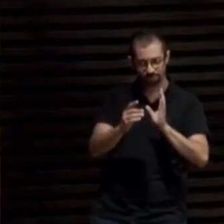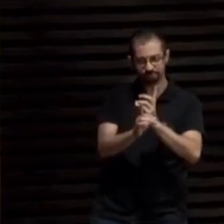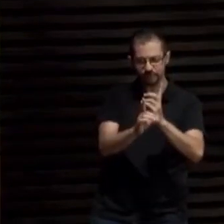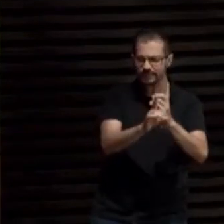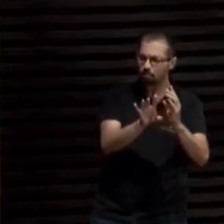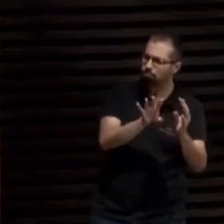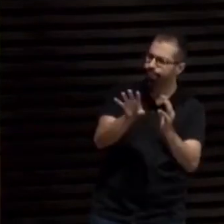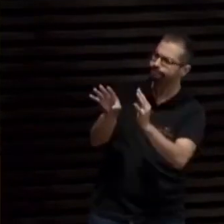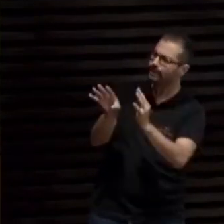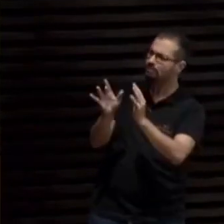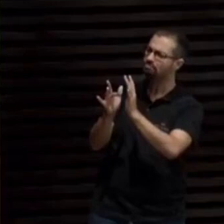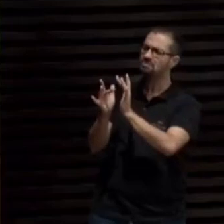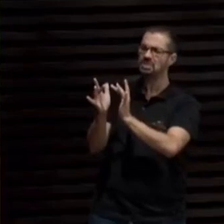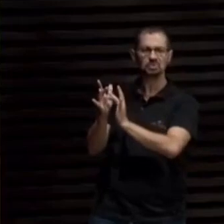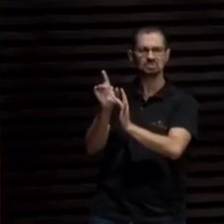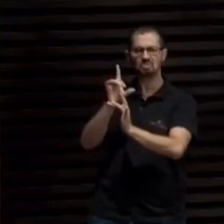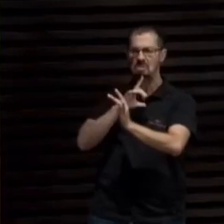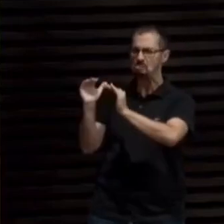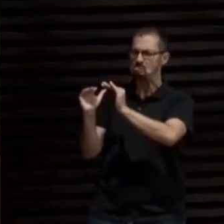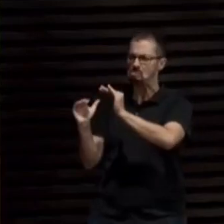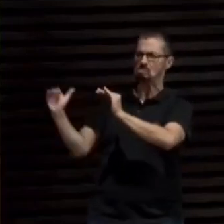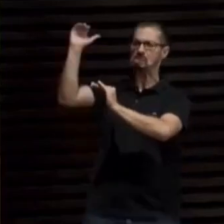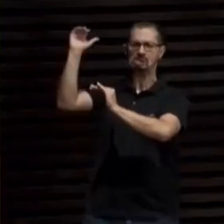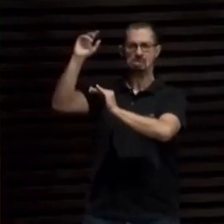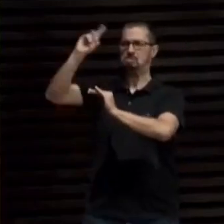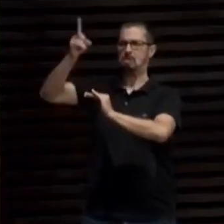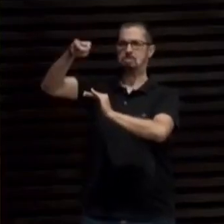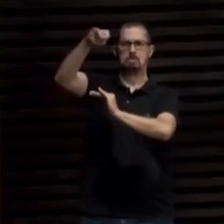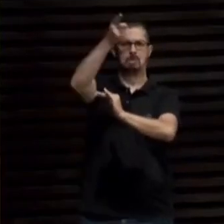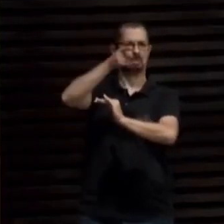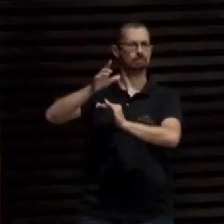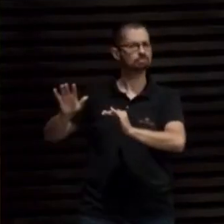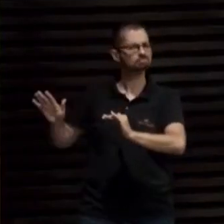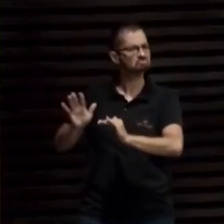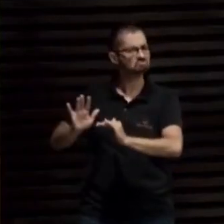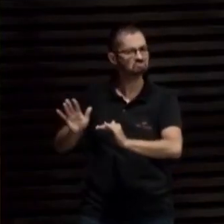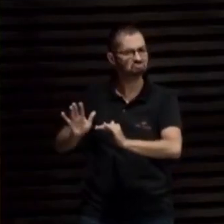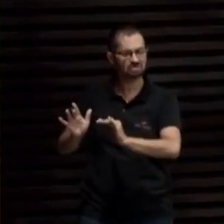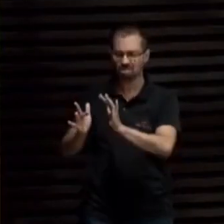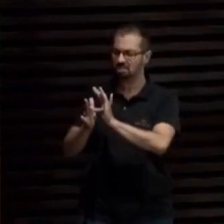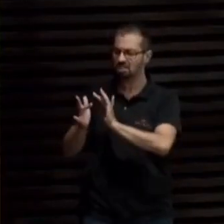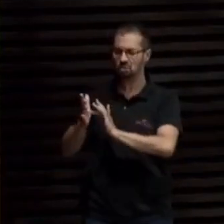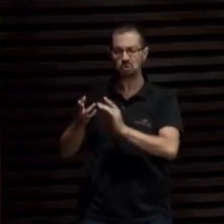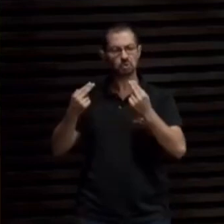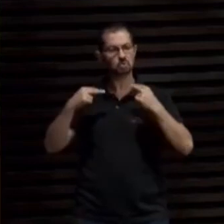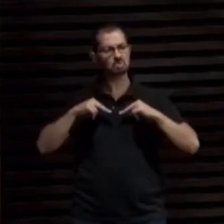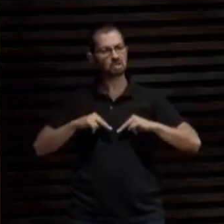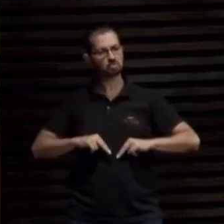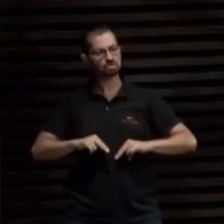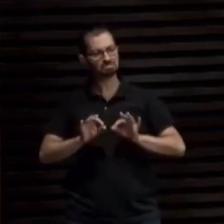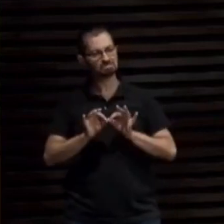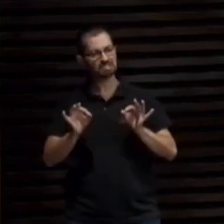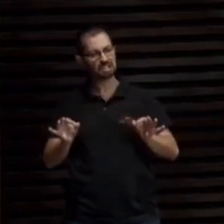que, estando na igualdade de Deus, não usou como usurpação o ser igual a Deus, mas